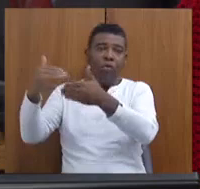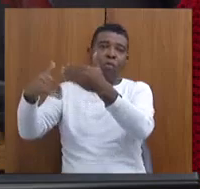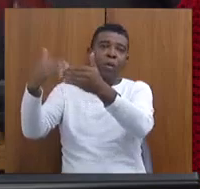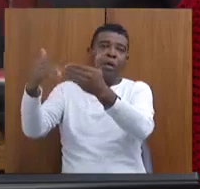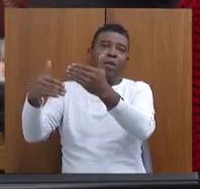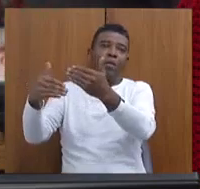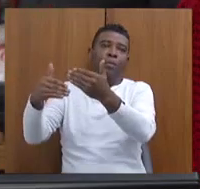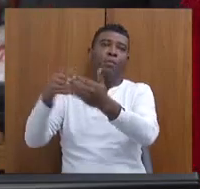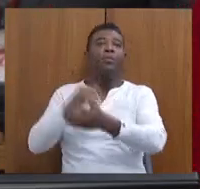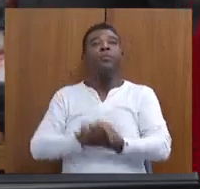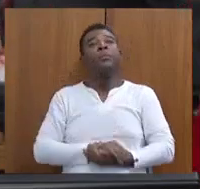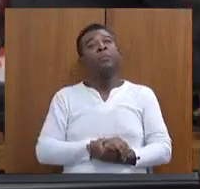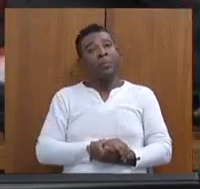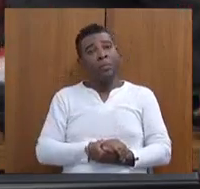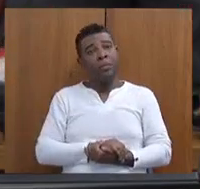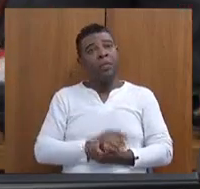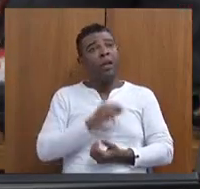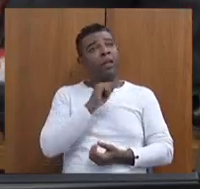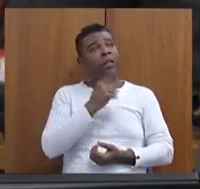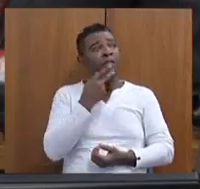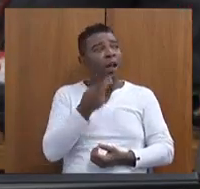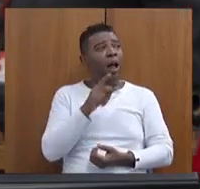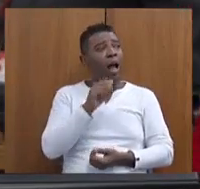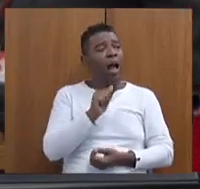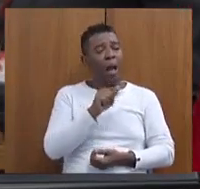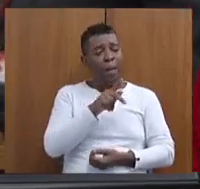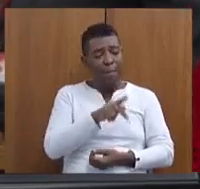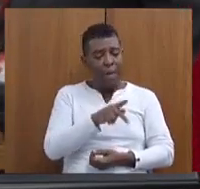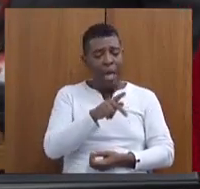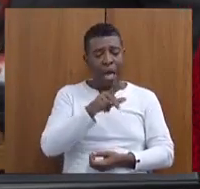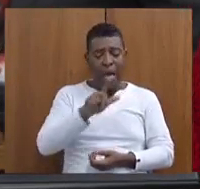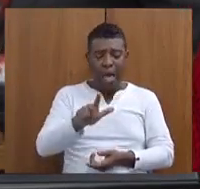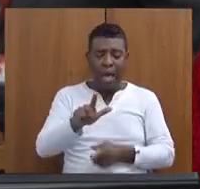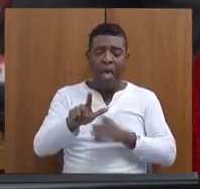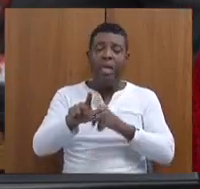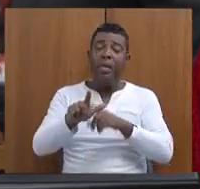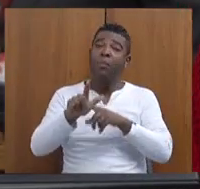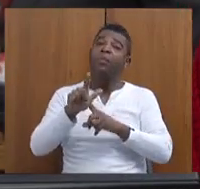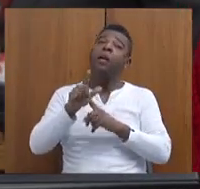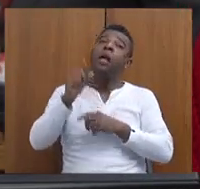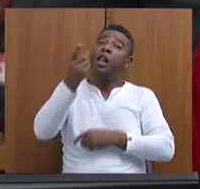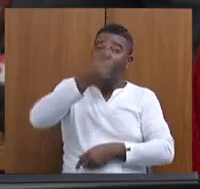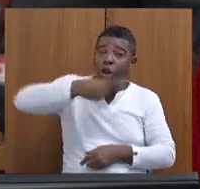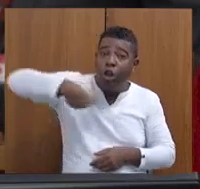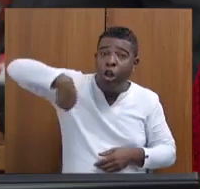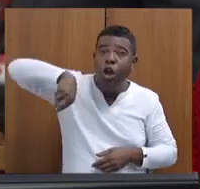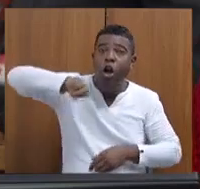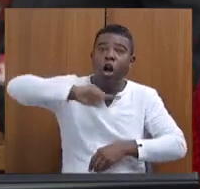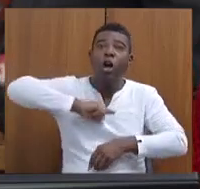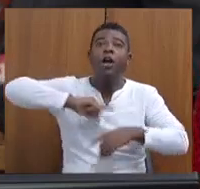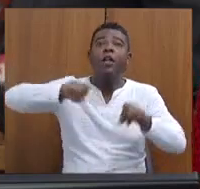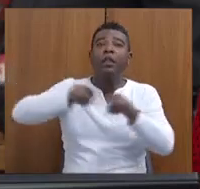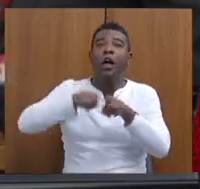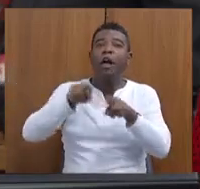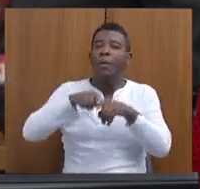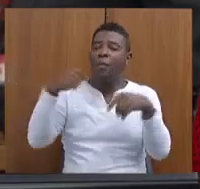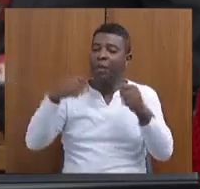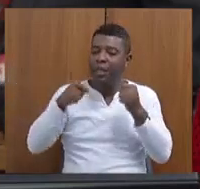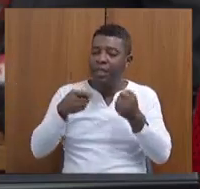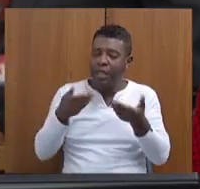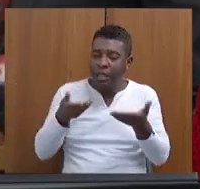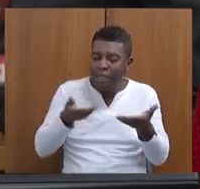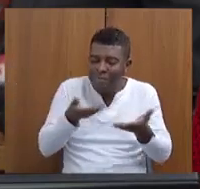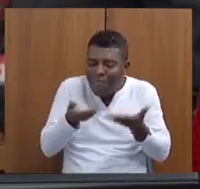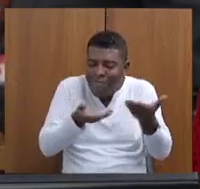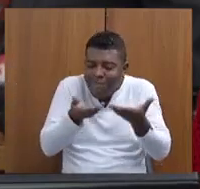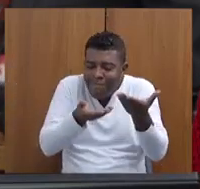das nossas apls nós temos também que tá tendo tratamento tributário em cada em